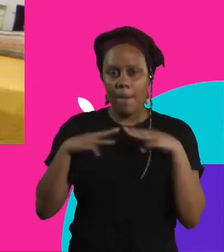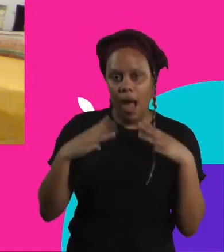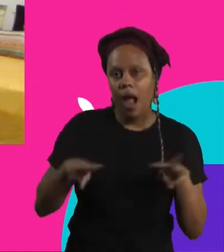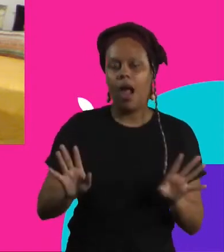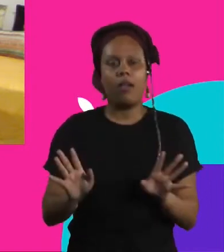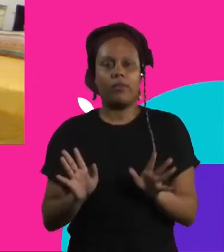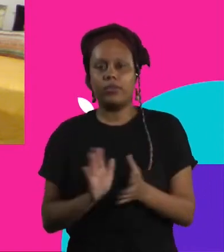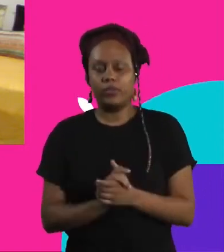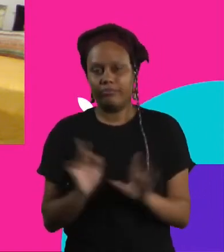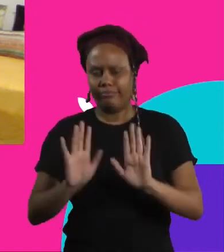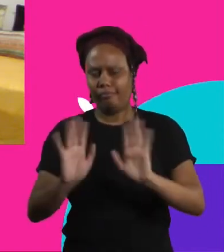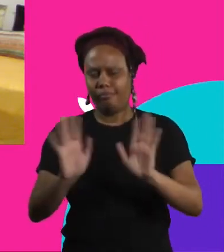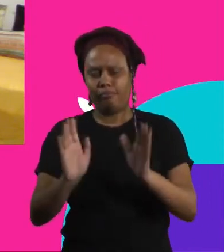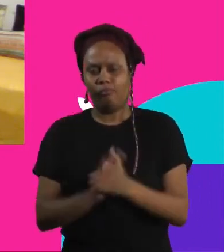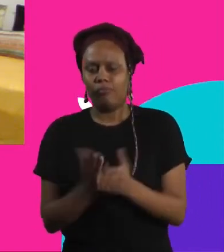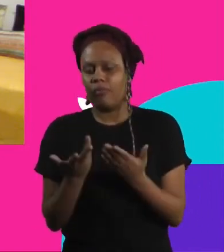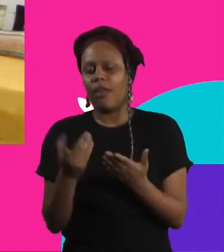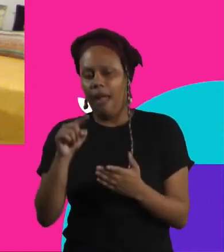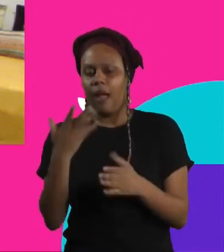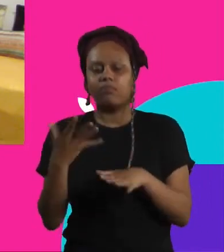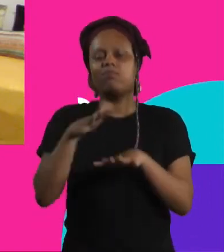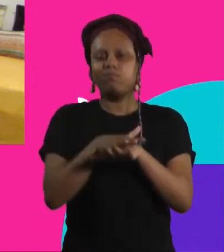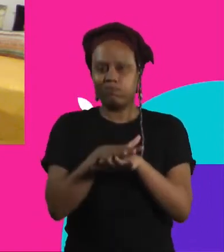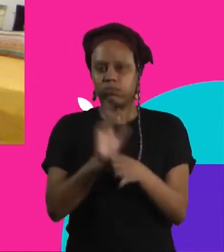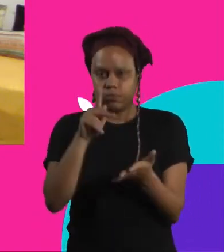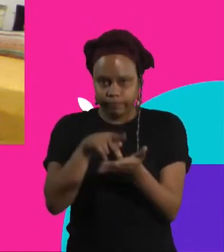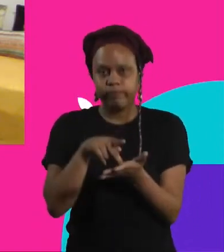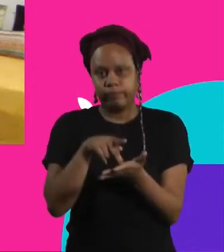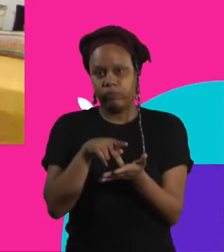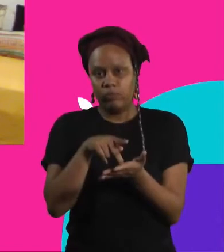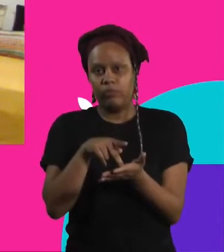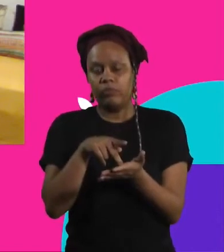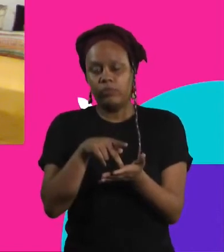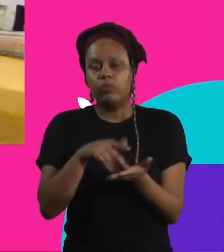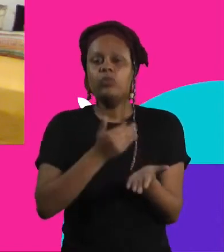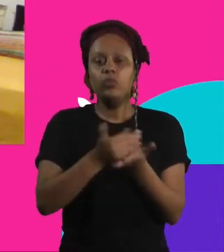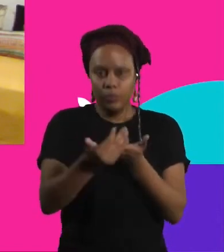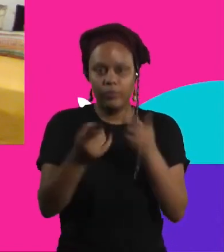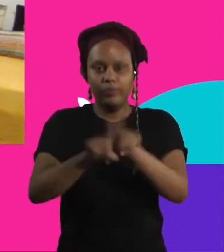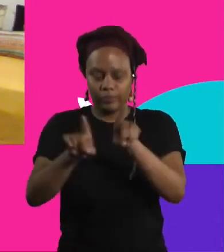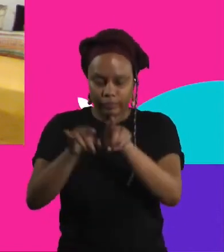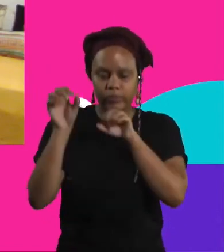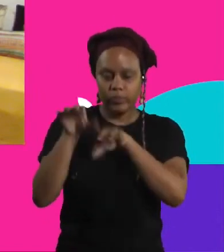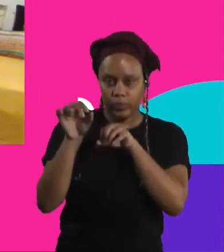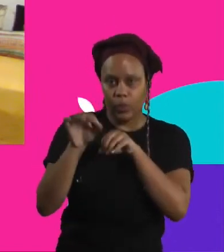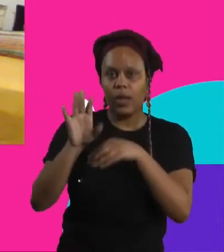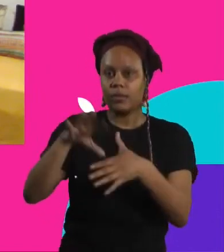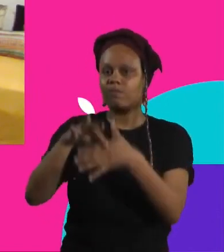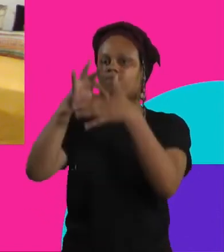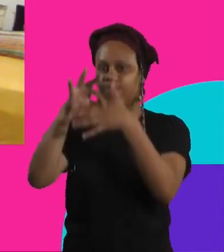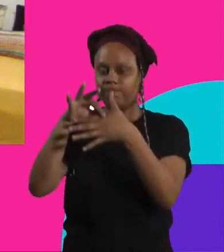employer branding, né? Para incluir de fato. Isso começa, logicamente, com educação, com a